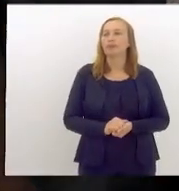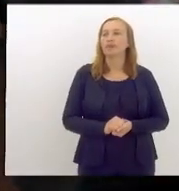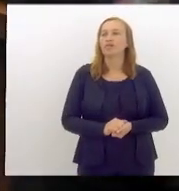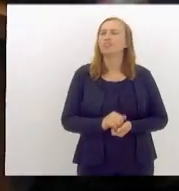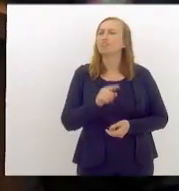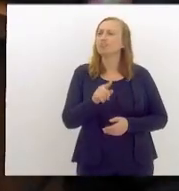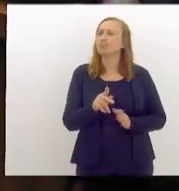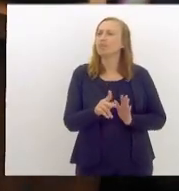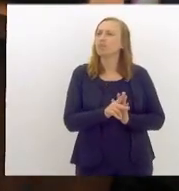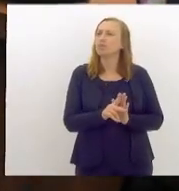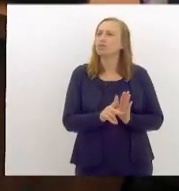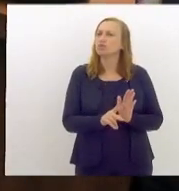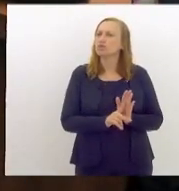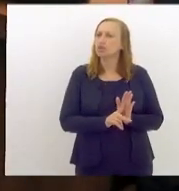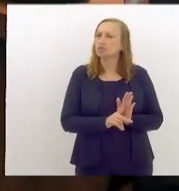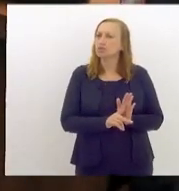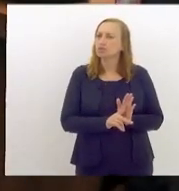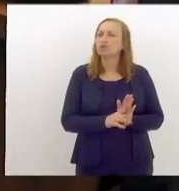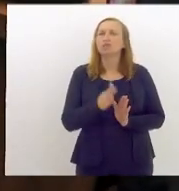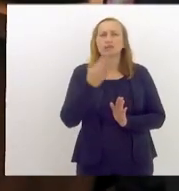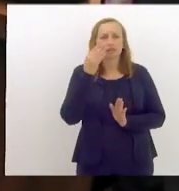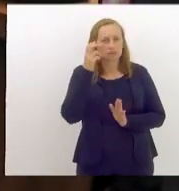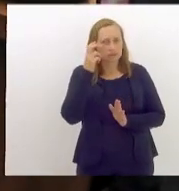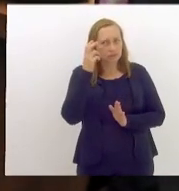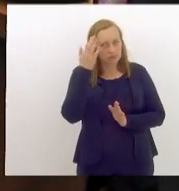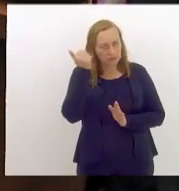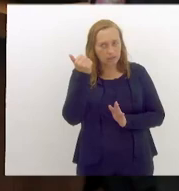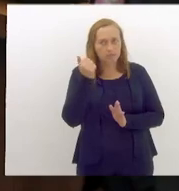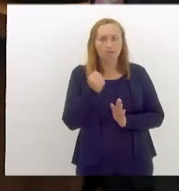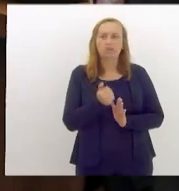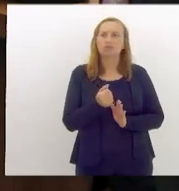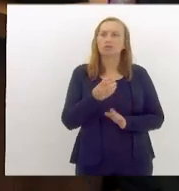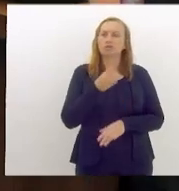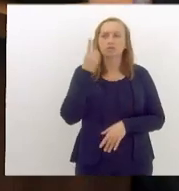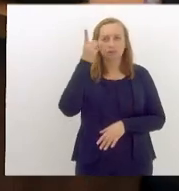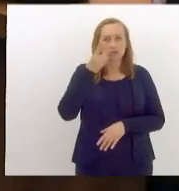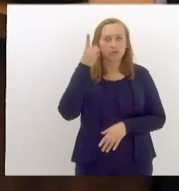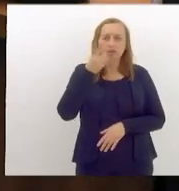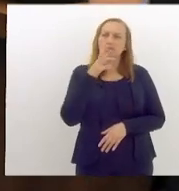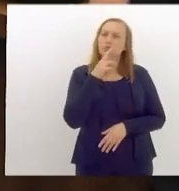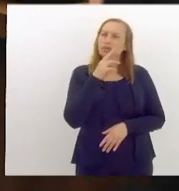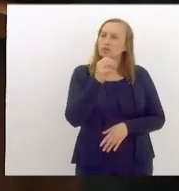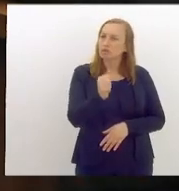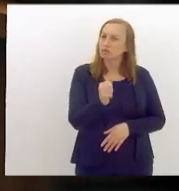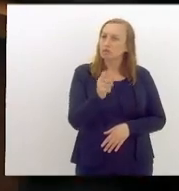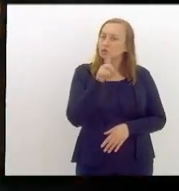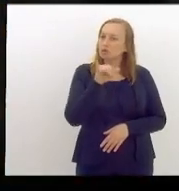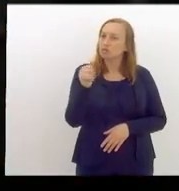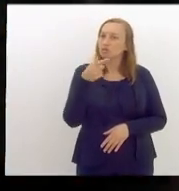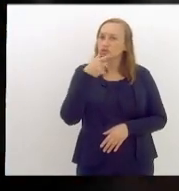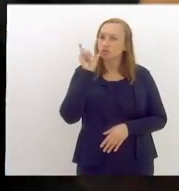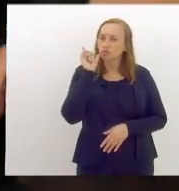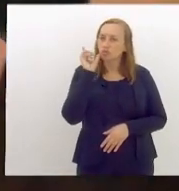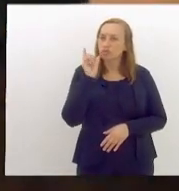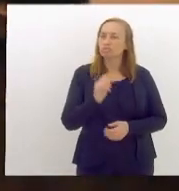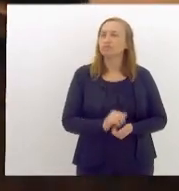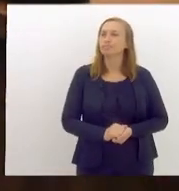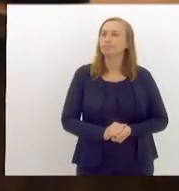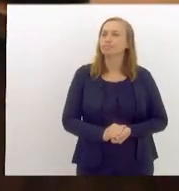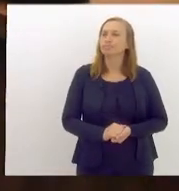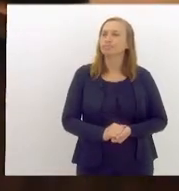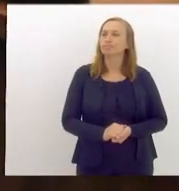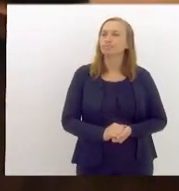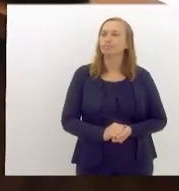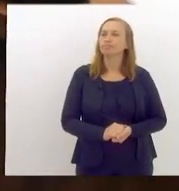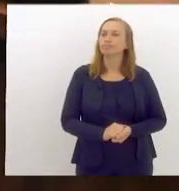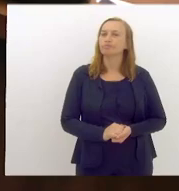este projeto sabiamente o deputado Rodrigo Amorim no dia de ontem quando